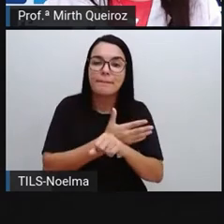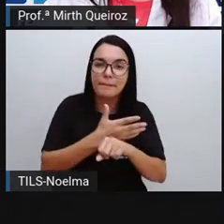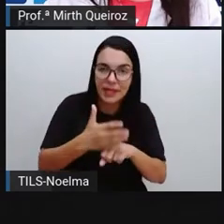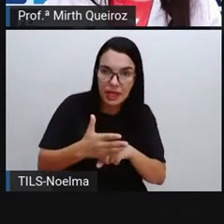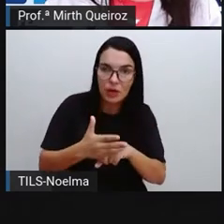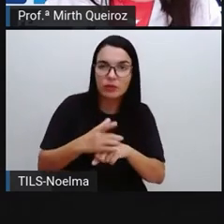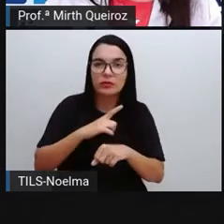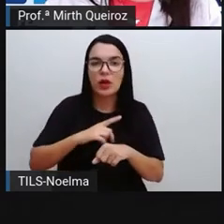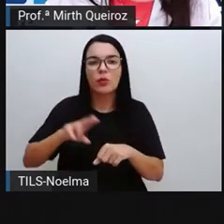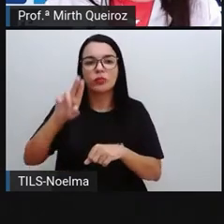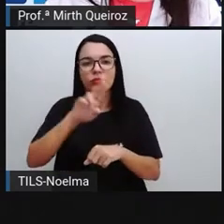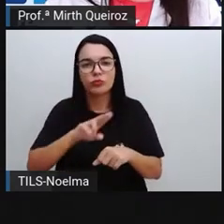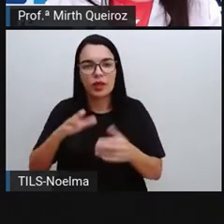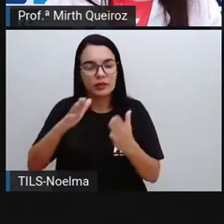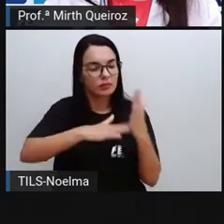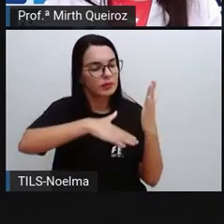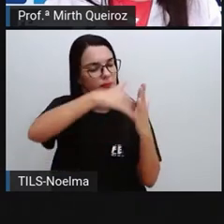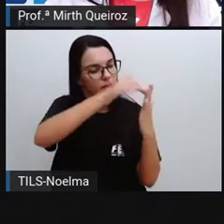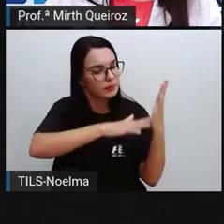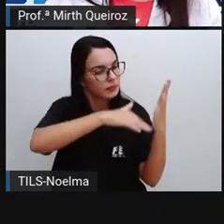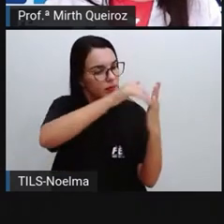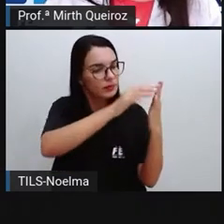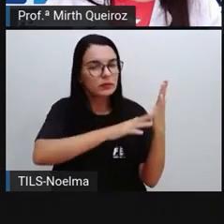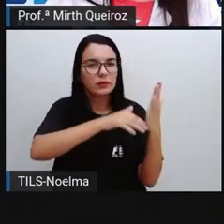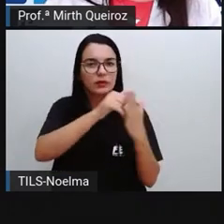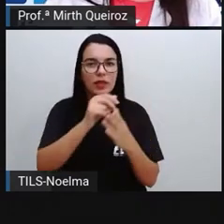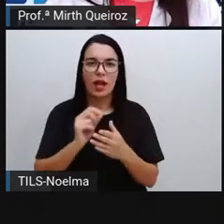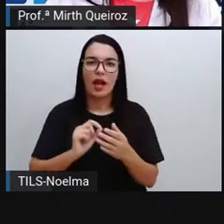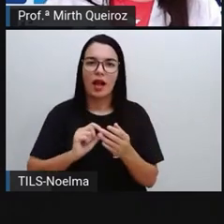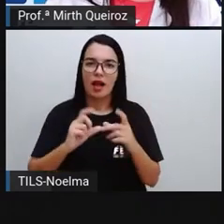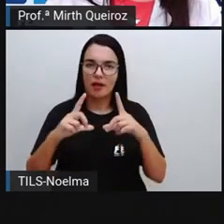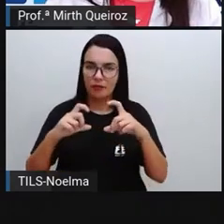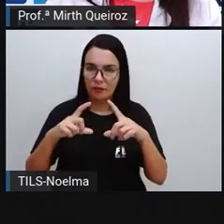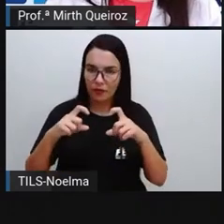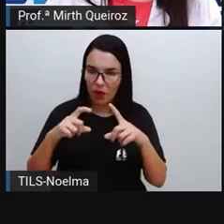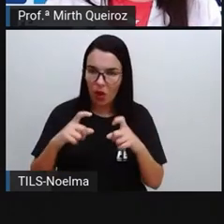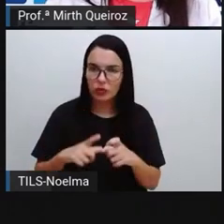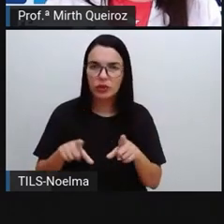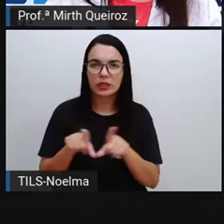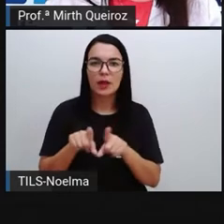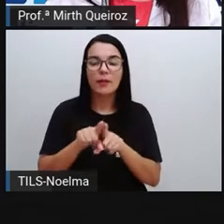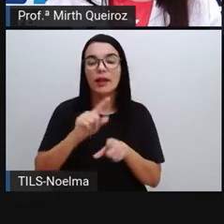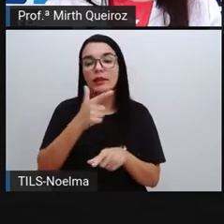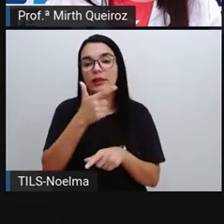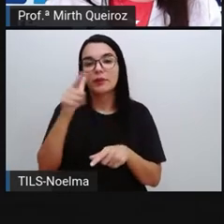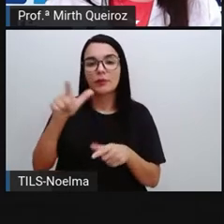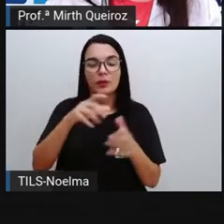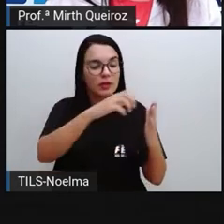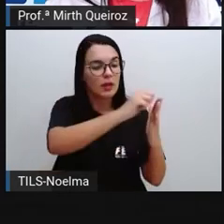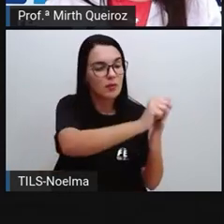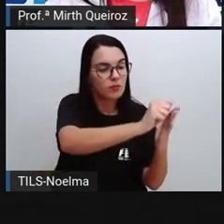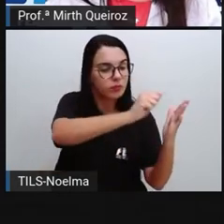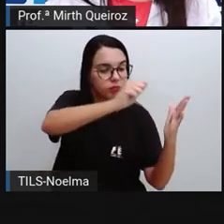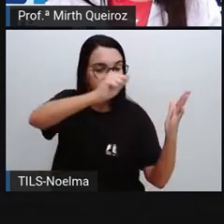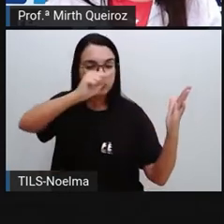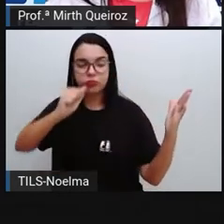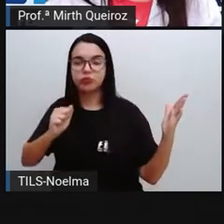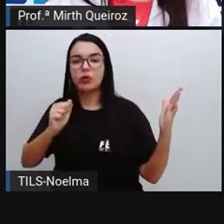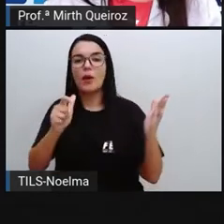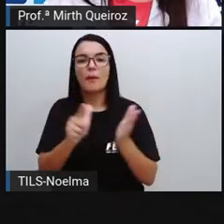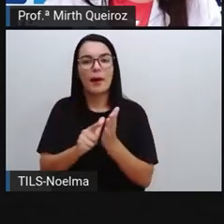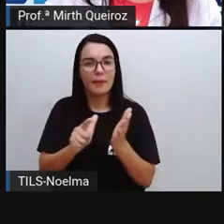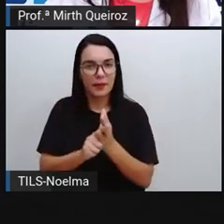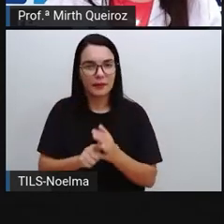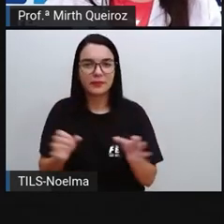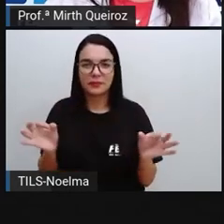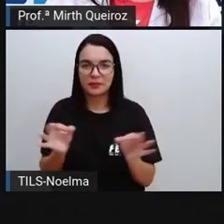tela, desenharam em cima da foto que eles tiraram, né? E retiraram a folha com o resultado do